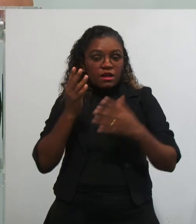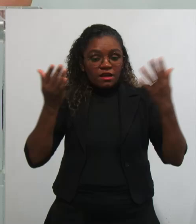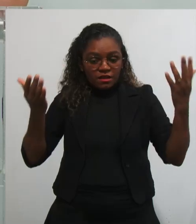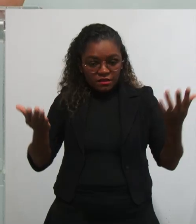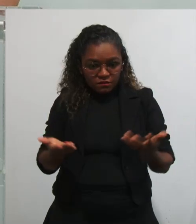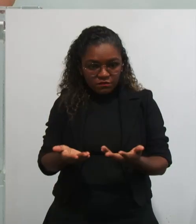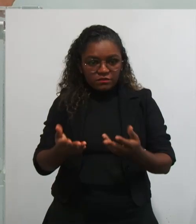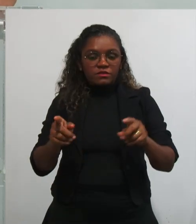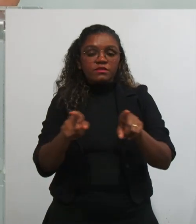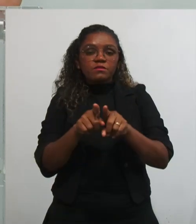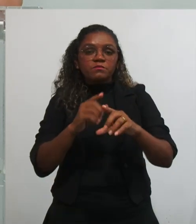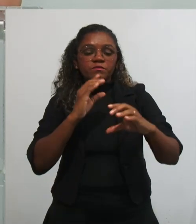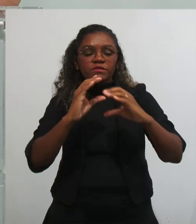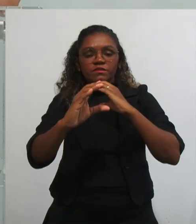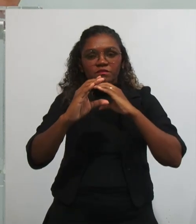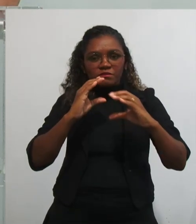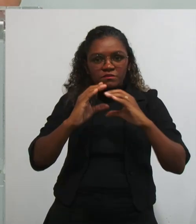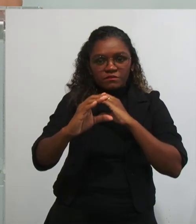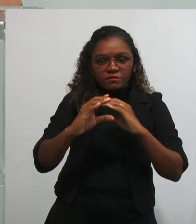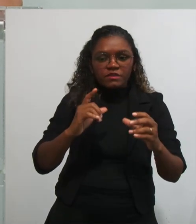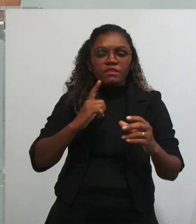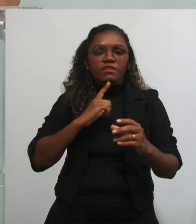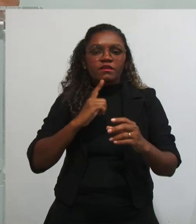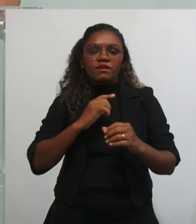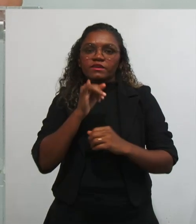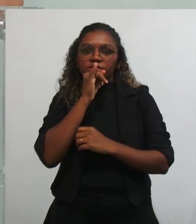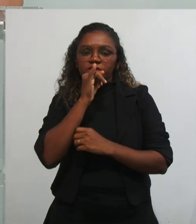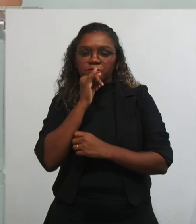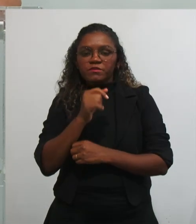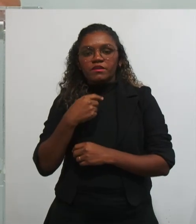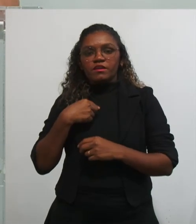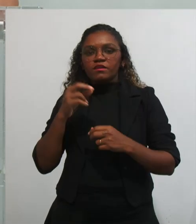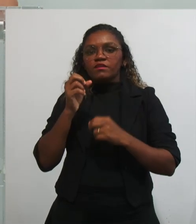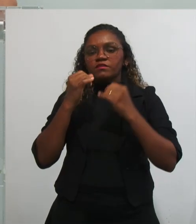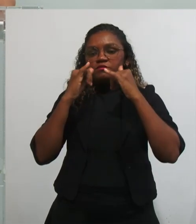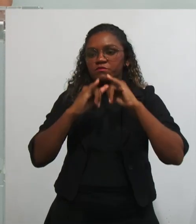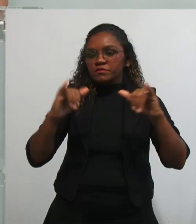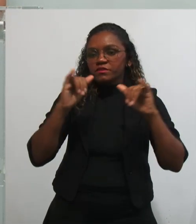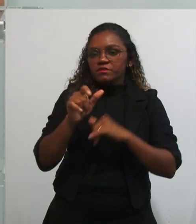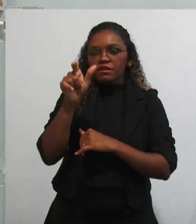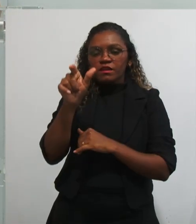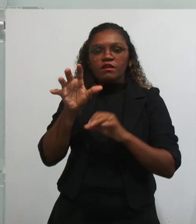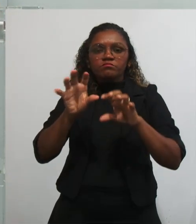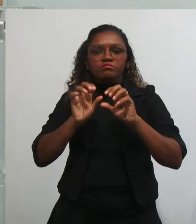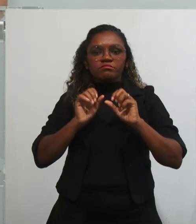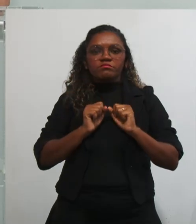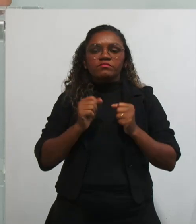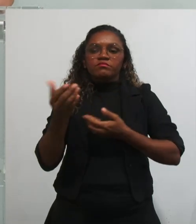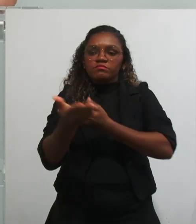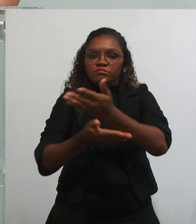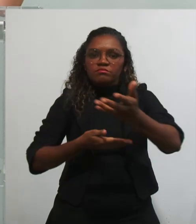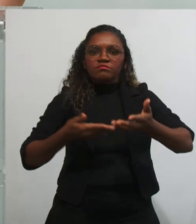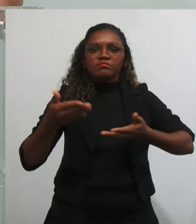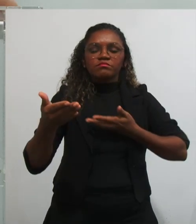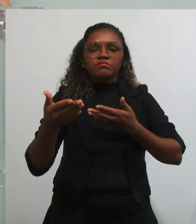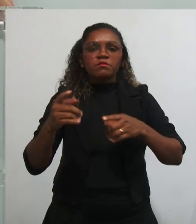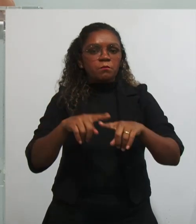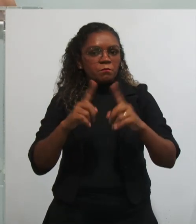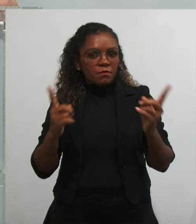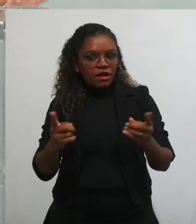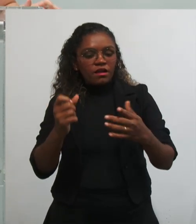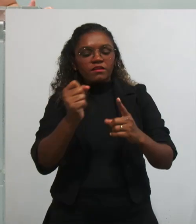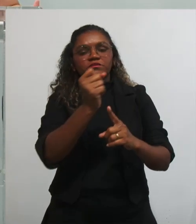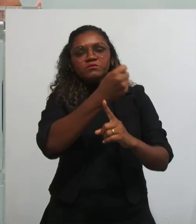comunicação, tinha o emissor e o receptor, também não era só o sujeito, mas não considerava-se esse aspecto